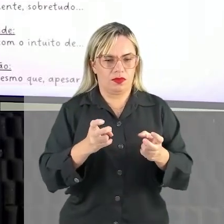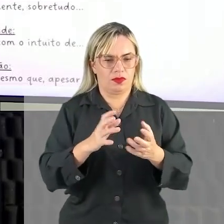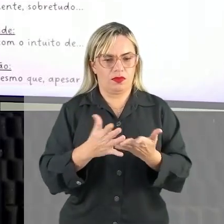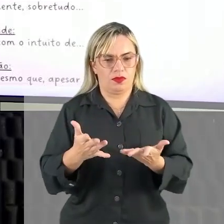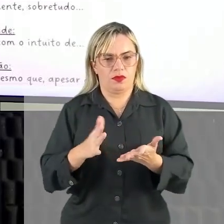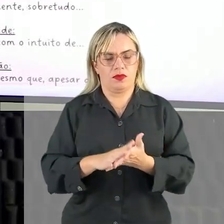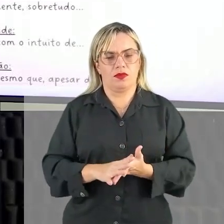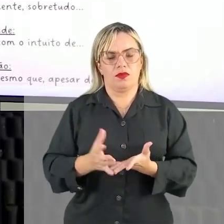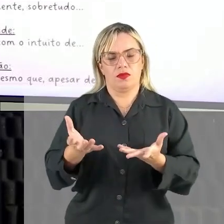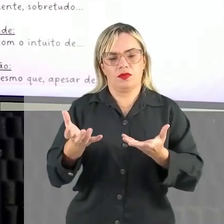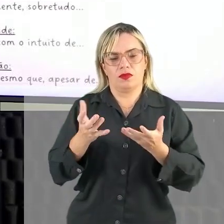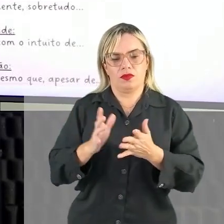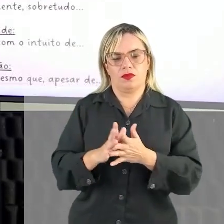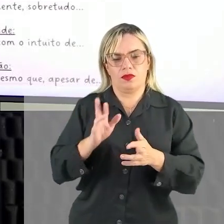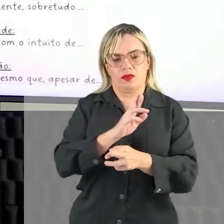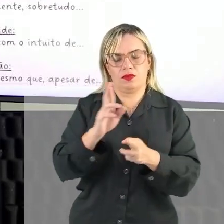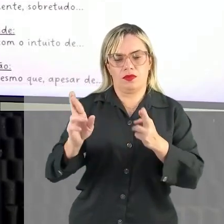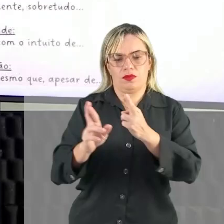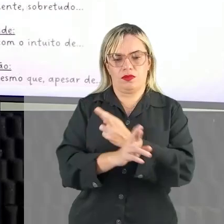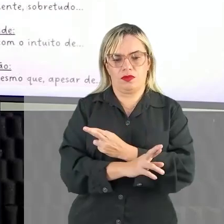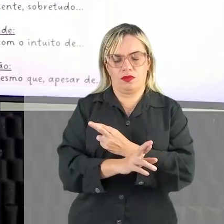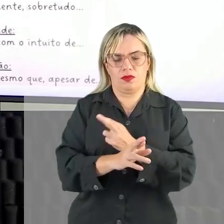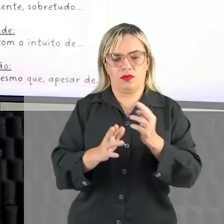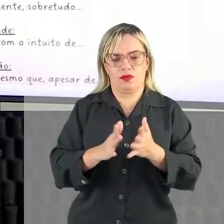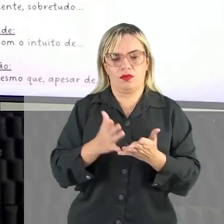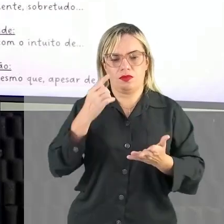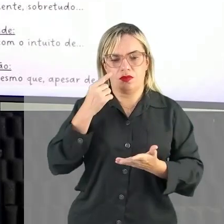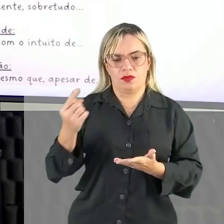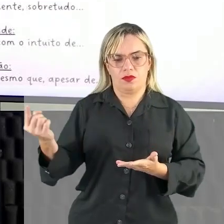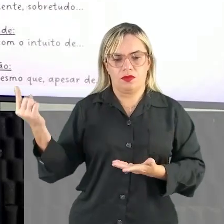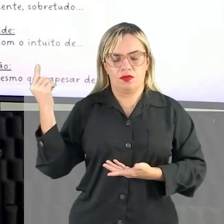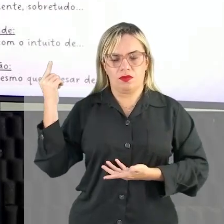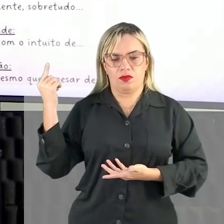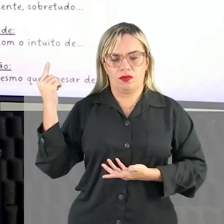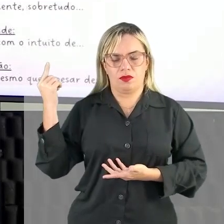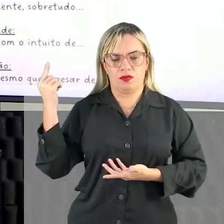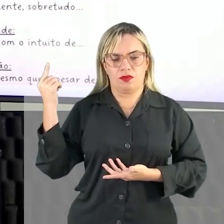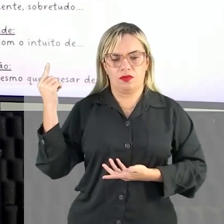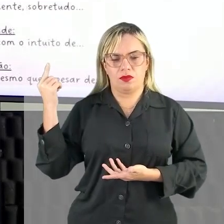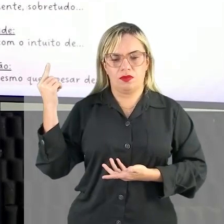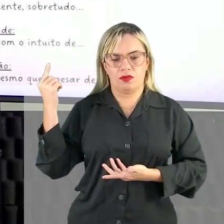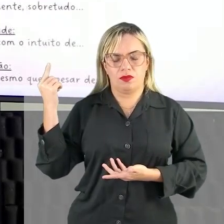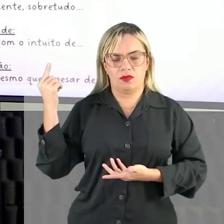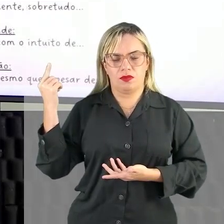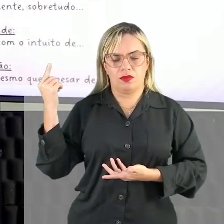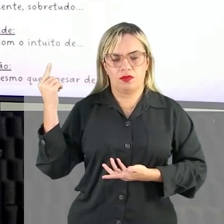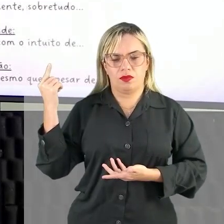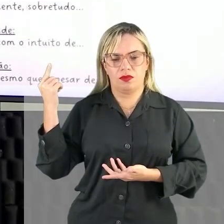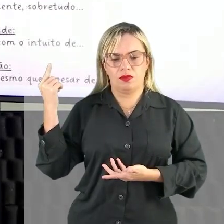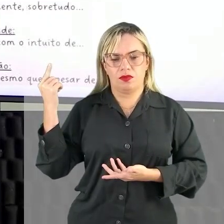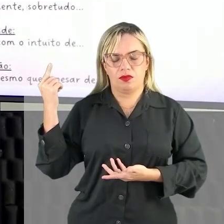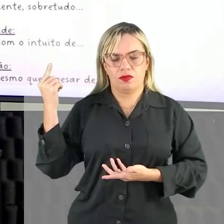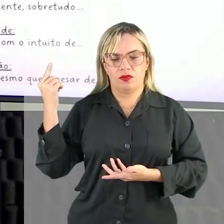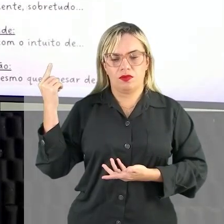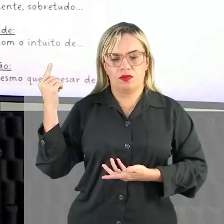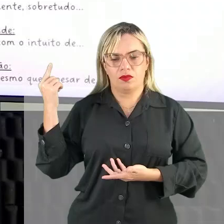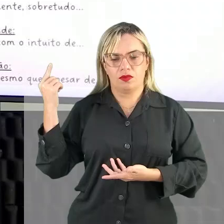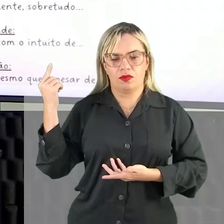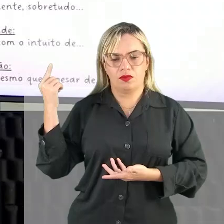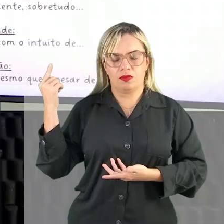eh relações relacionadas à conformidade por exemplo conforme de acordo com